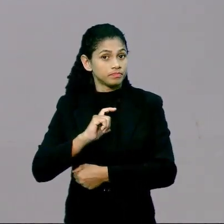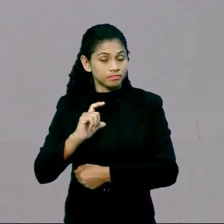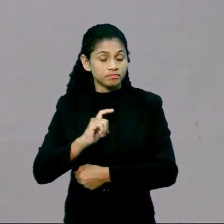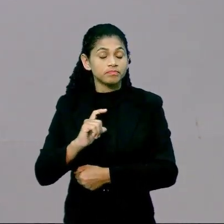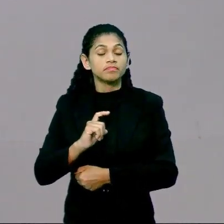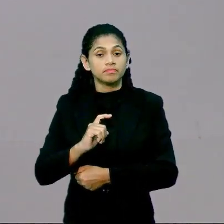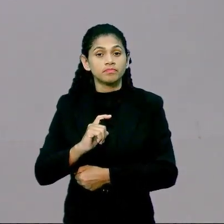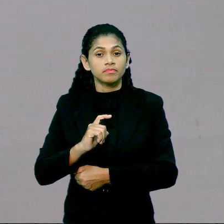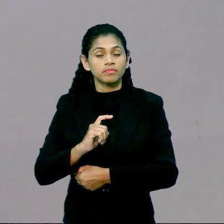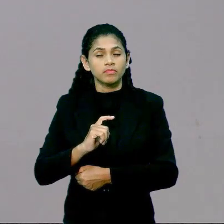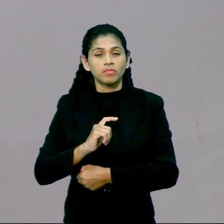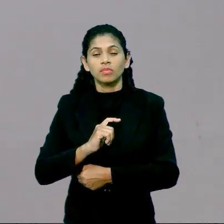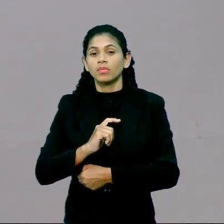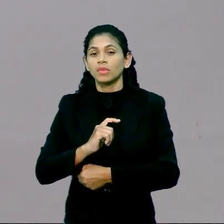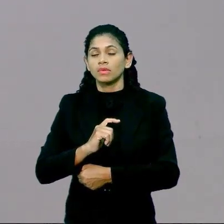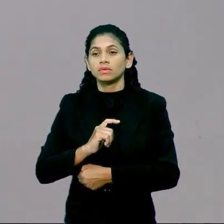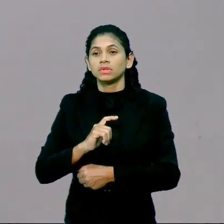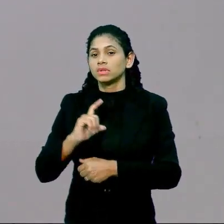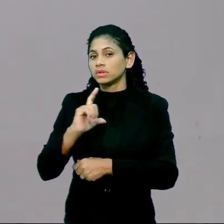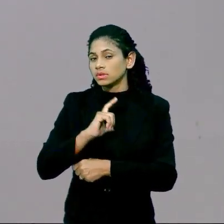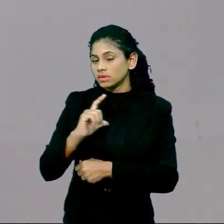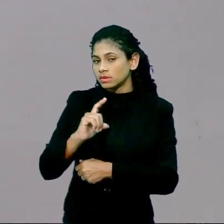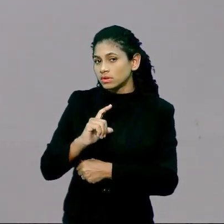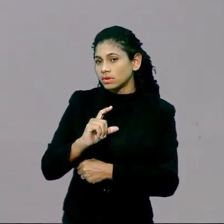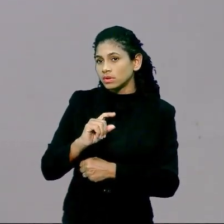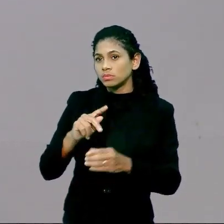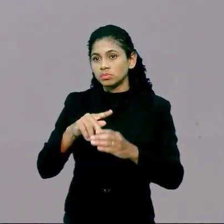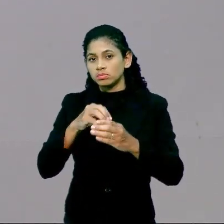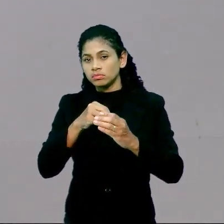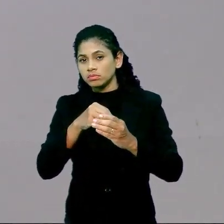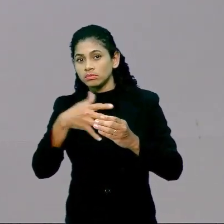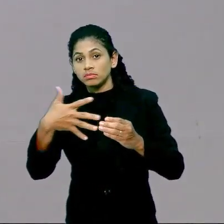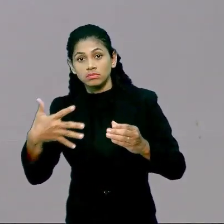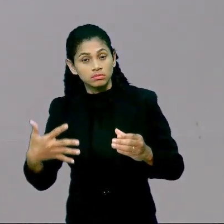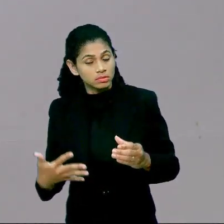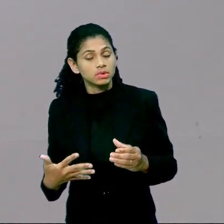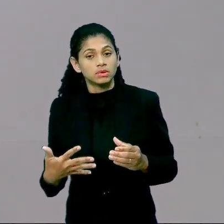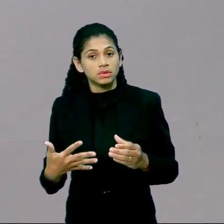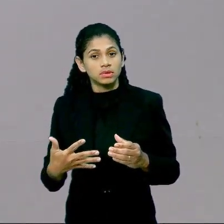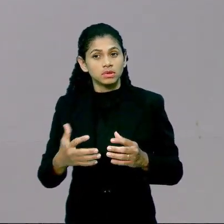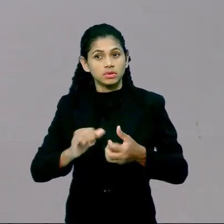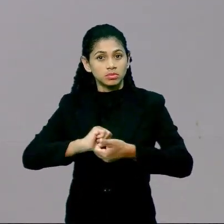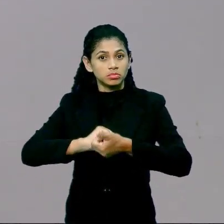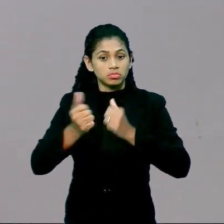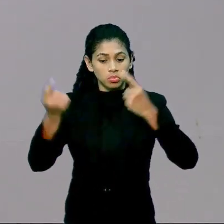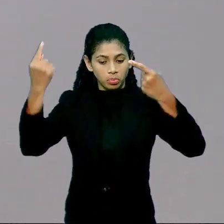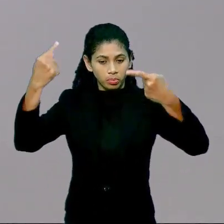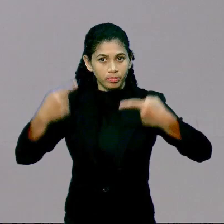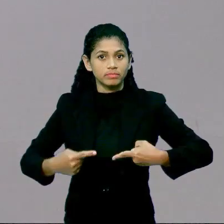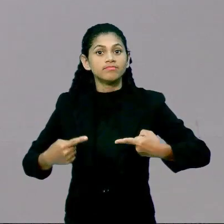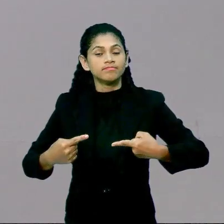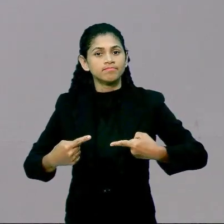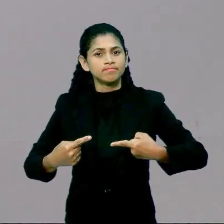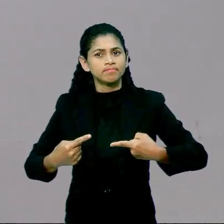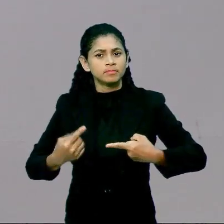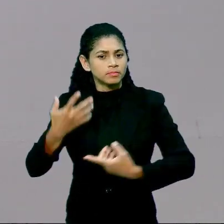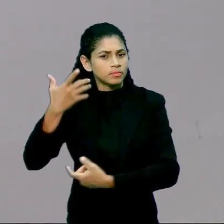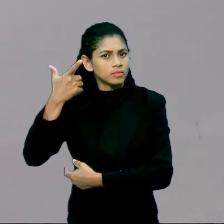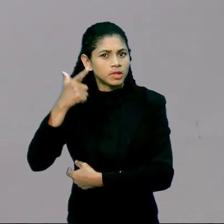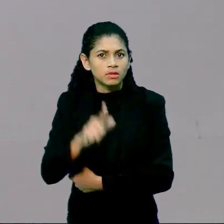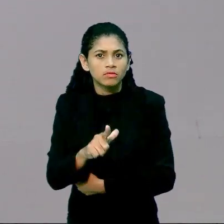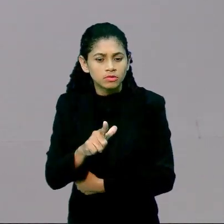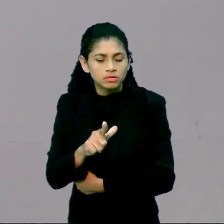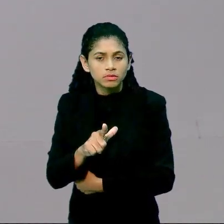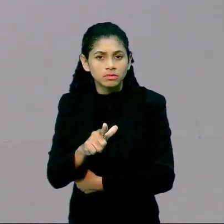Se a gente já tem essa performance de competir e não necessariamente para conquista, a gente já sabe que teve alguma reformulação